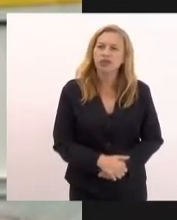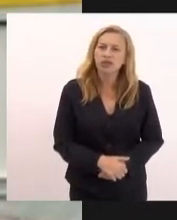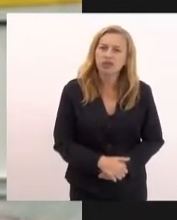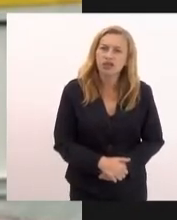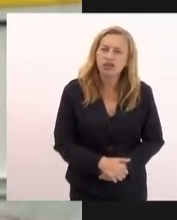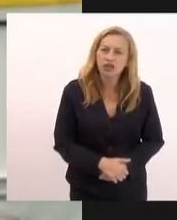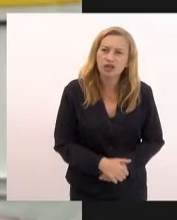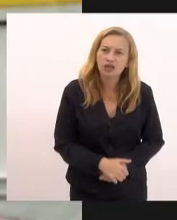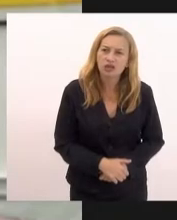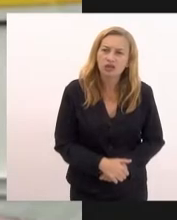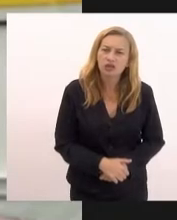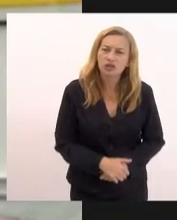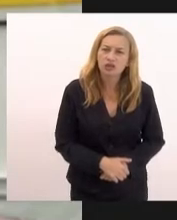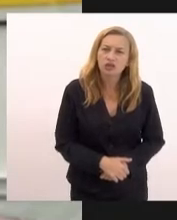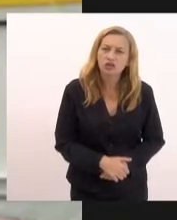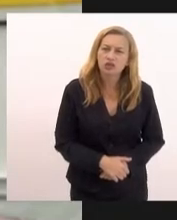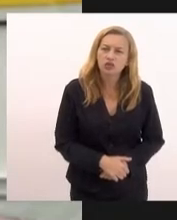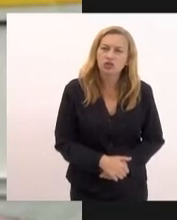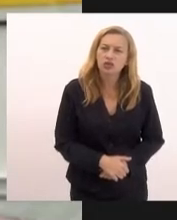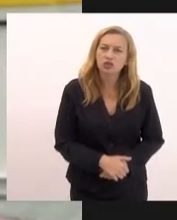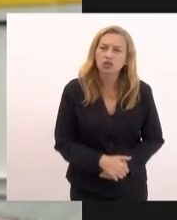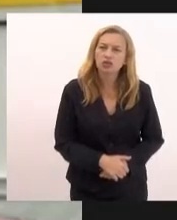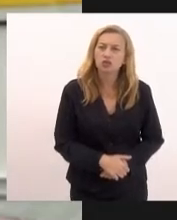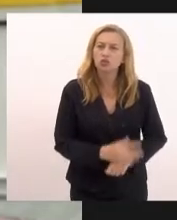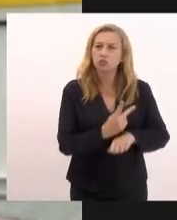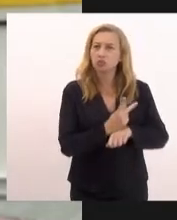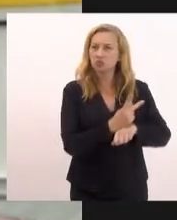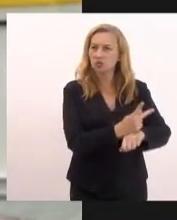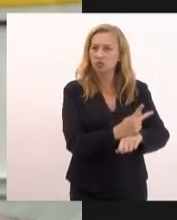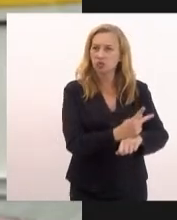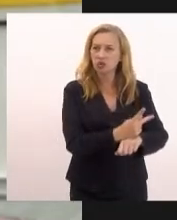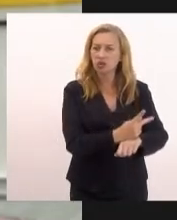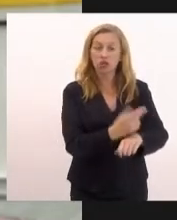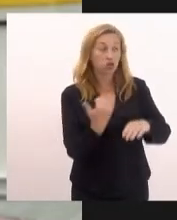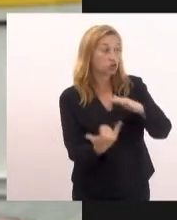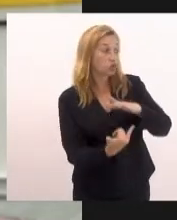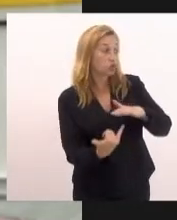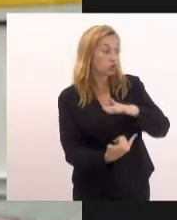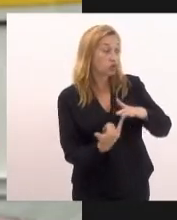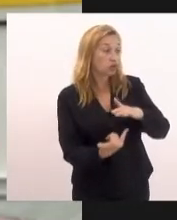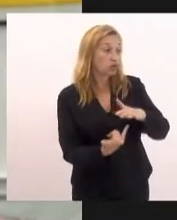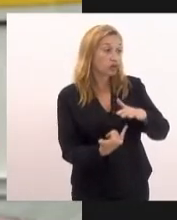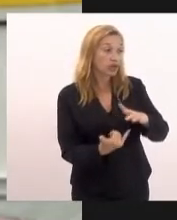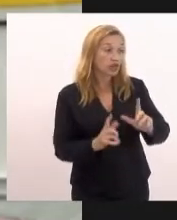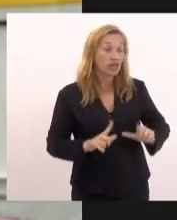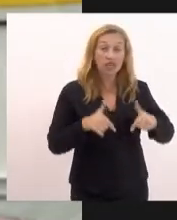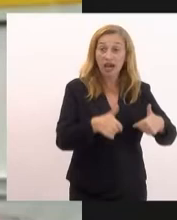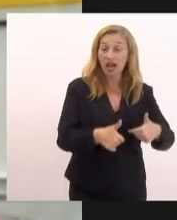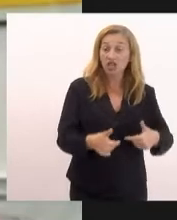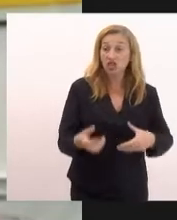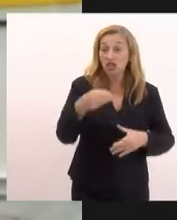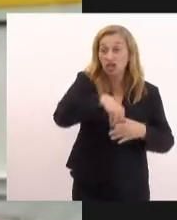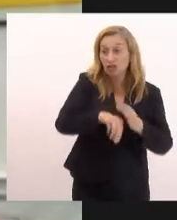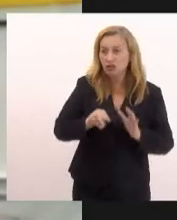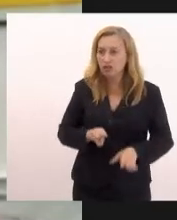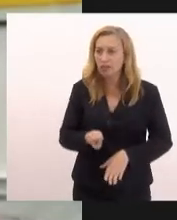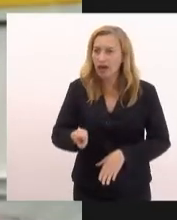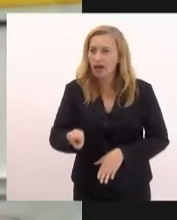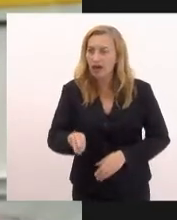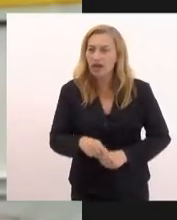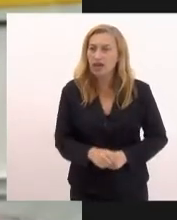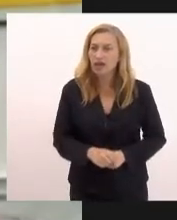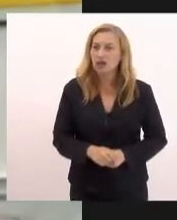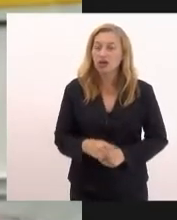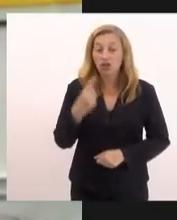aclamar, dando um título para uma instituição que atua dentro da Maré, que eu assisti e trouxe aqui a esse